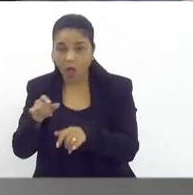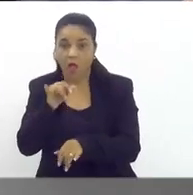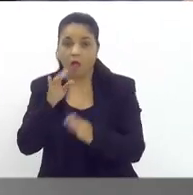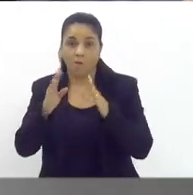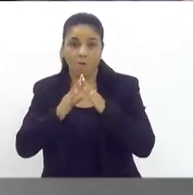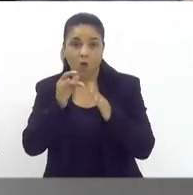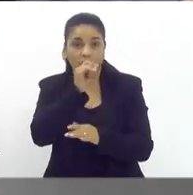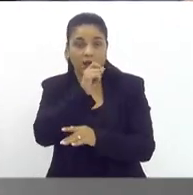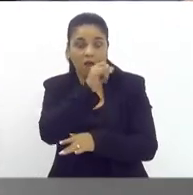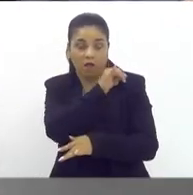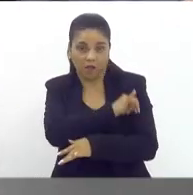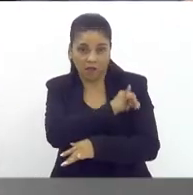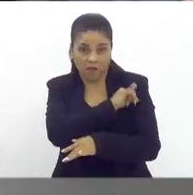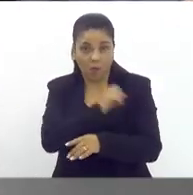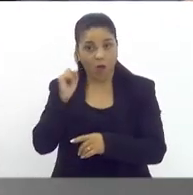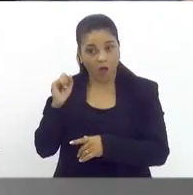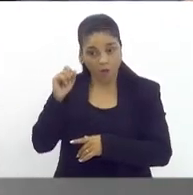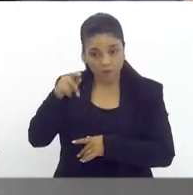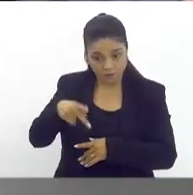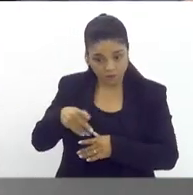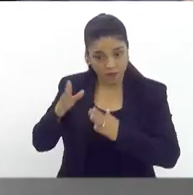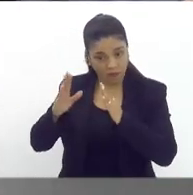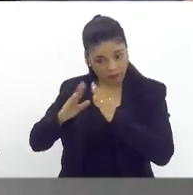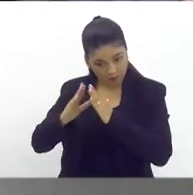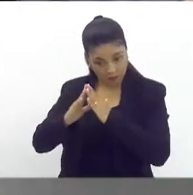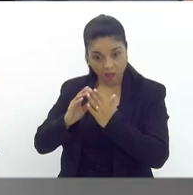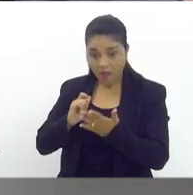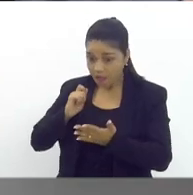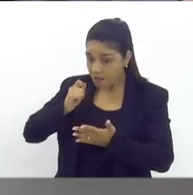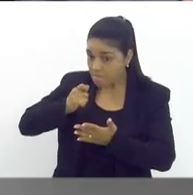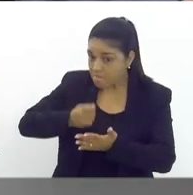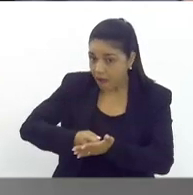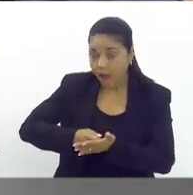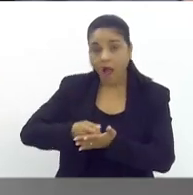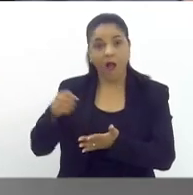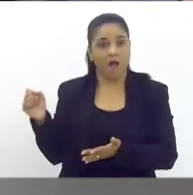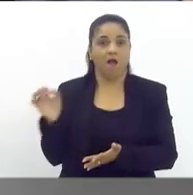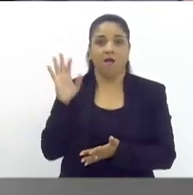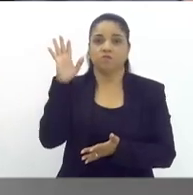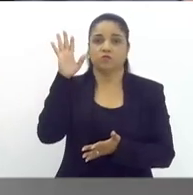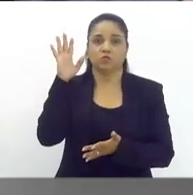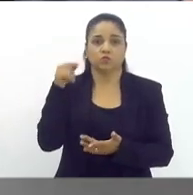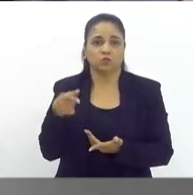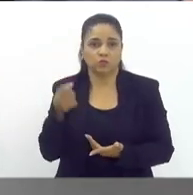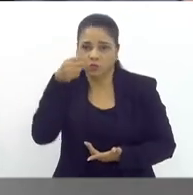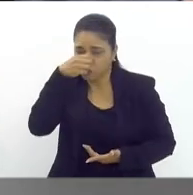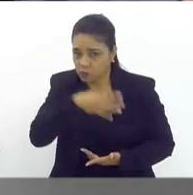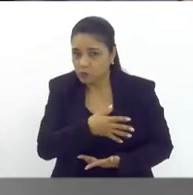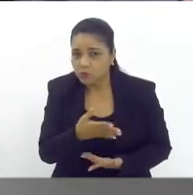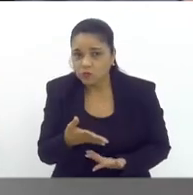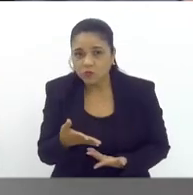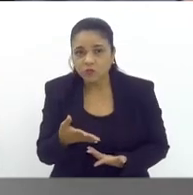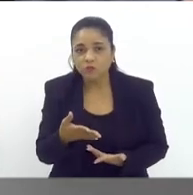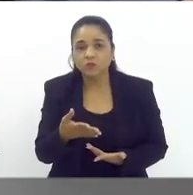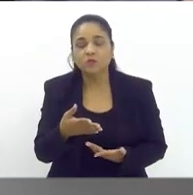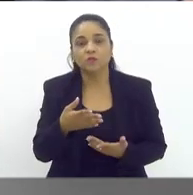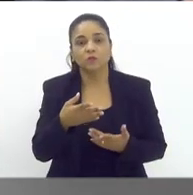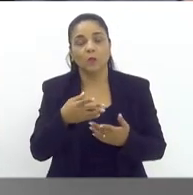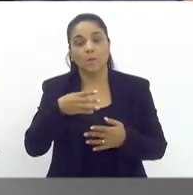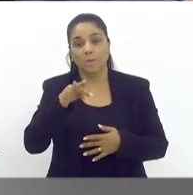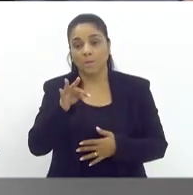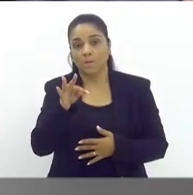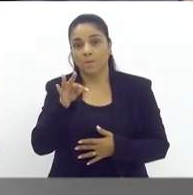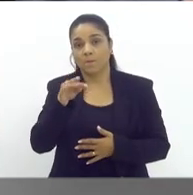foram para lá e são residência lá e pago um absurdo é a farra do pedágio é a má administração